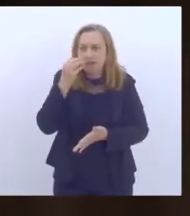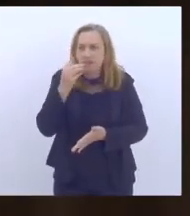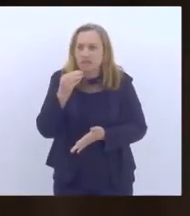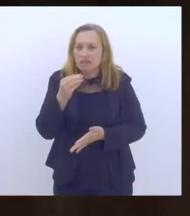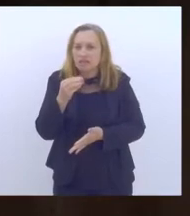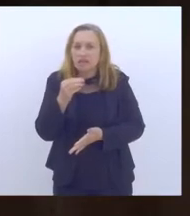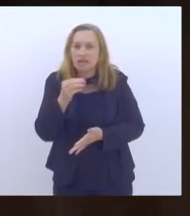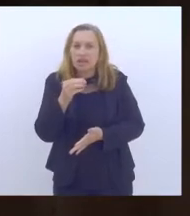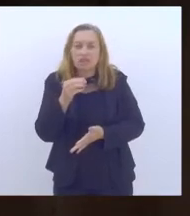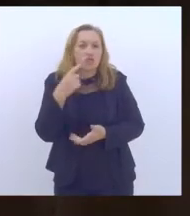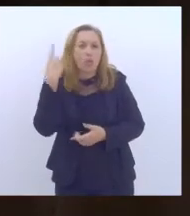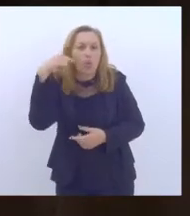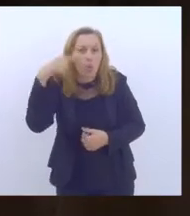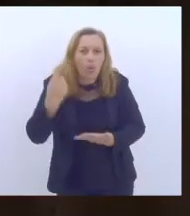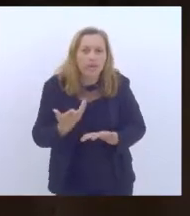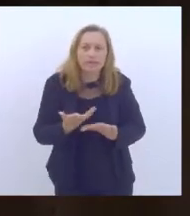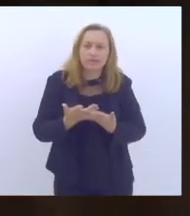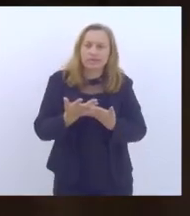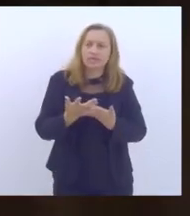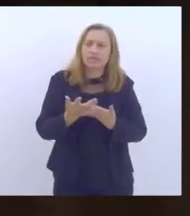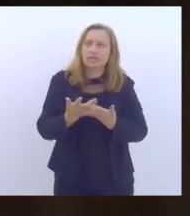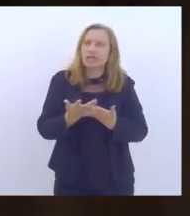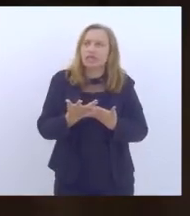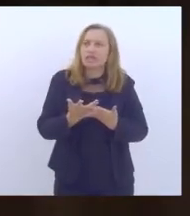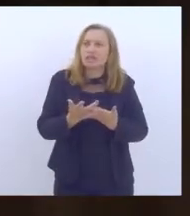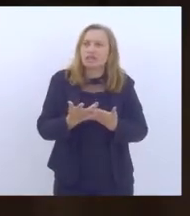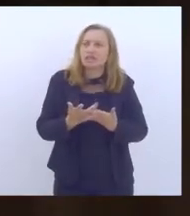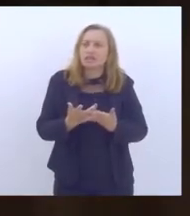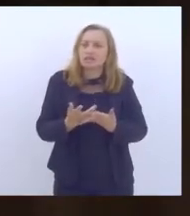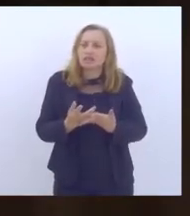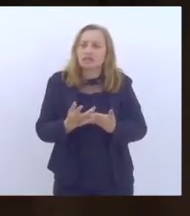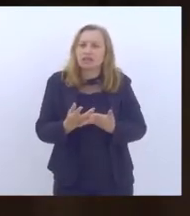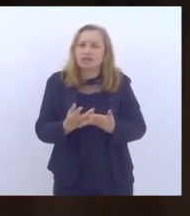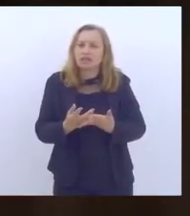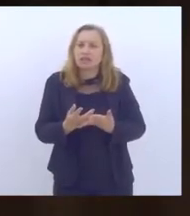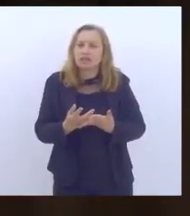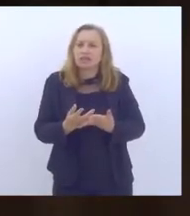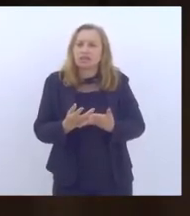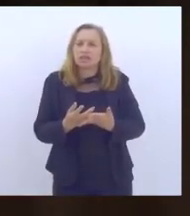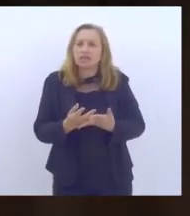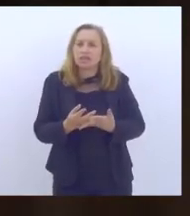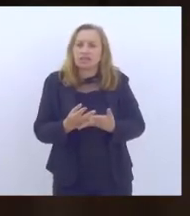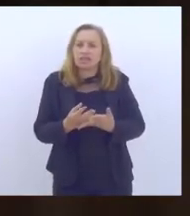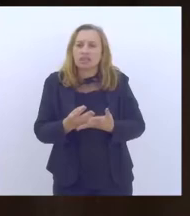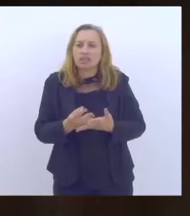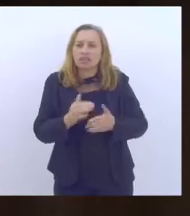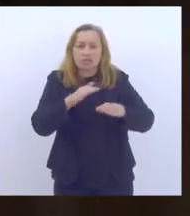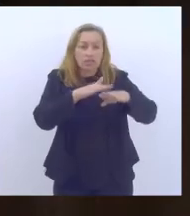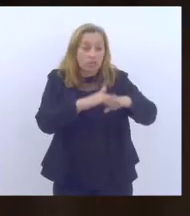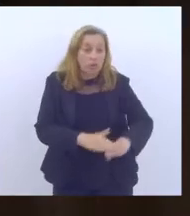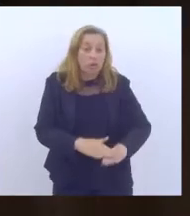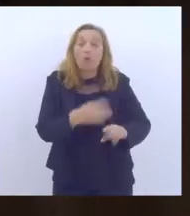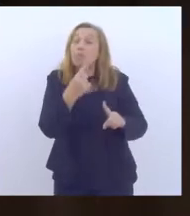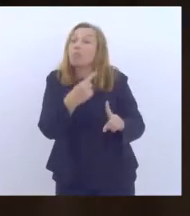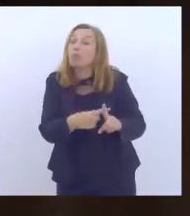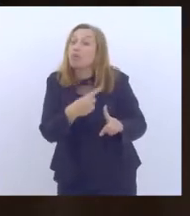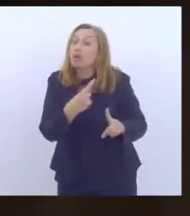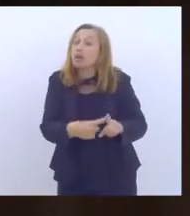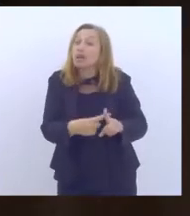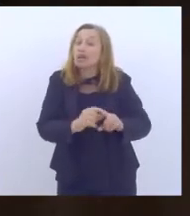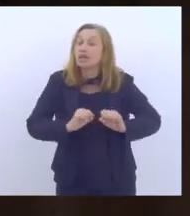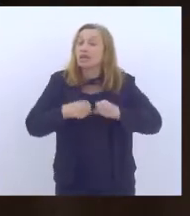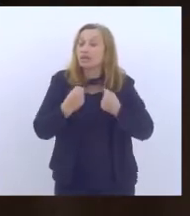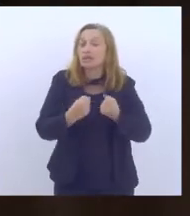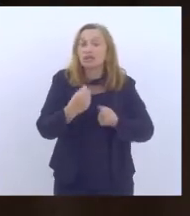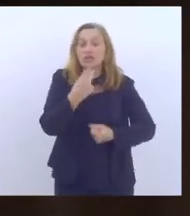chamada de histérica ela vai dizer vai ser desacreditada E desde legitimada Por que postar